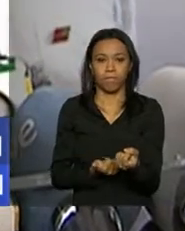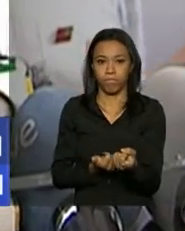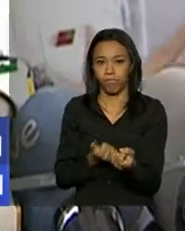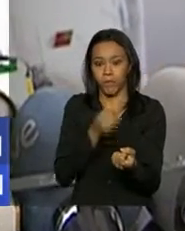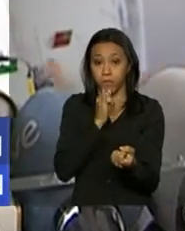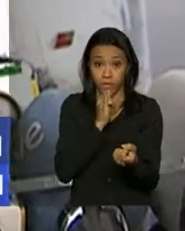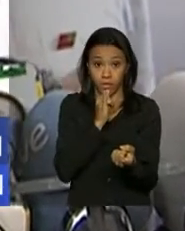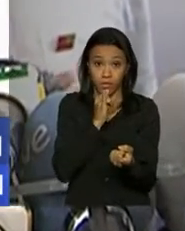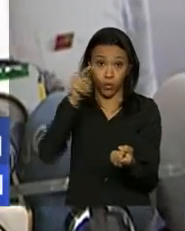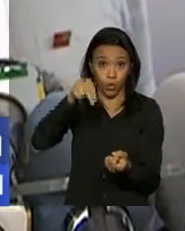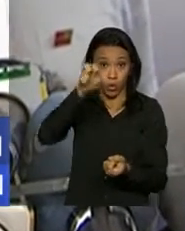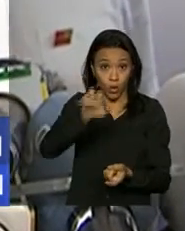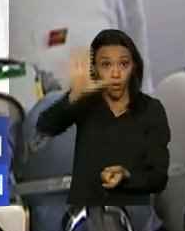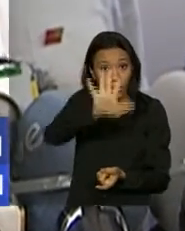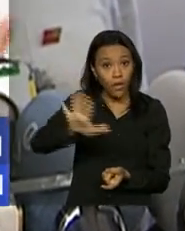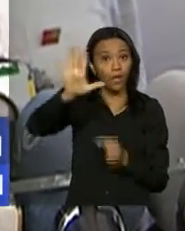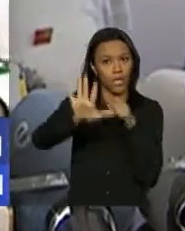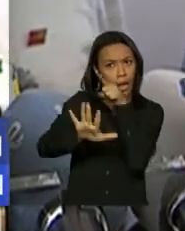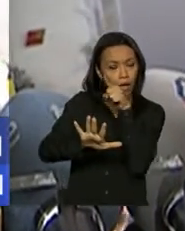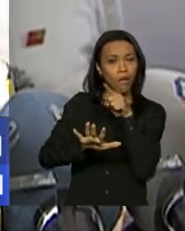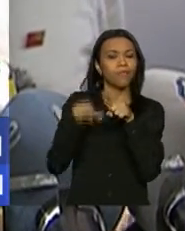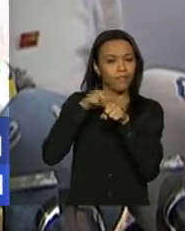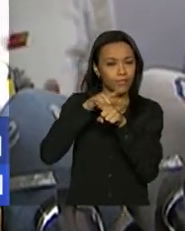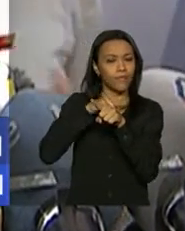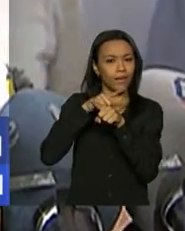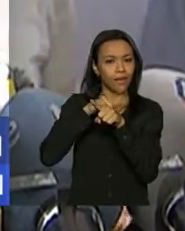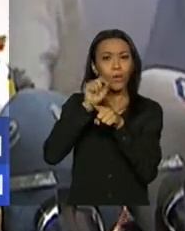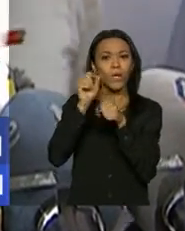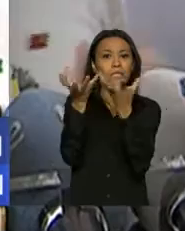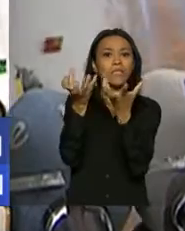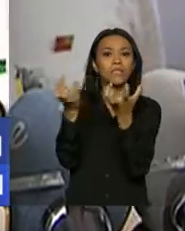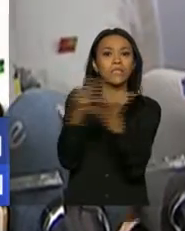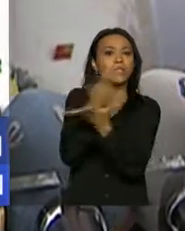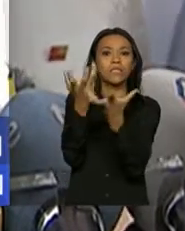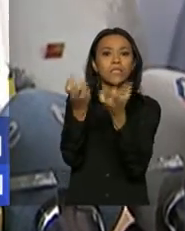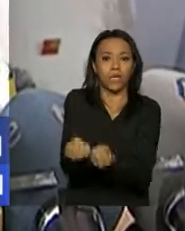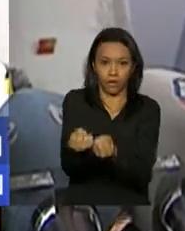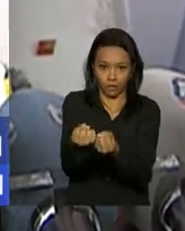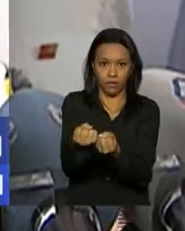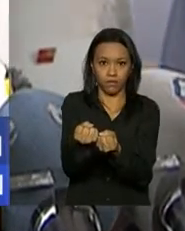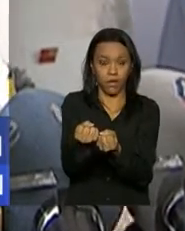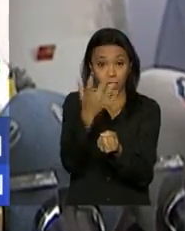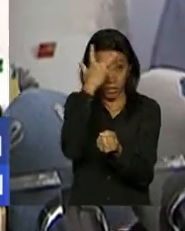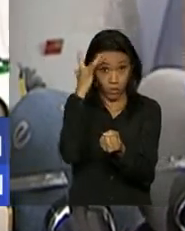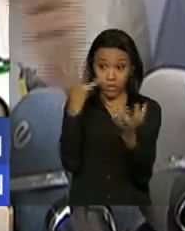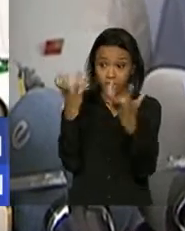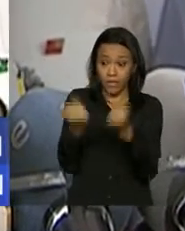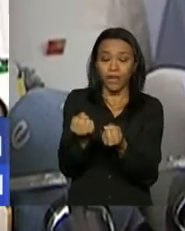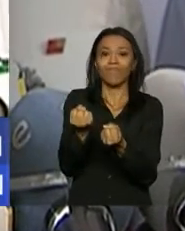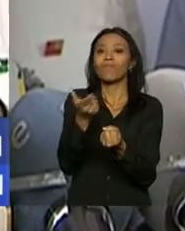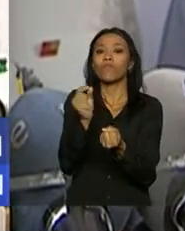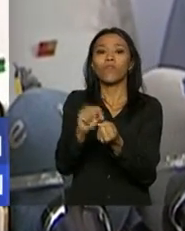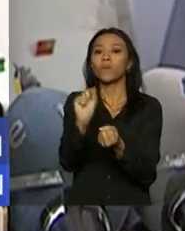por exemplo, no Nordeste tem algo que se chama seca. As pessoas, diante da seca, armazenam